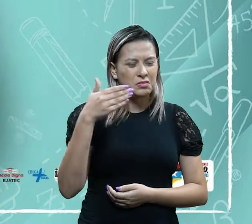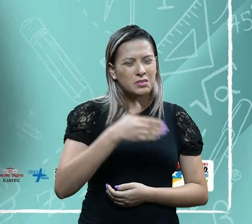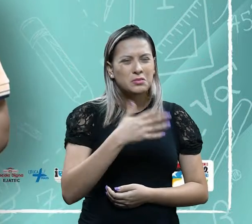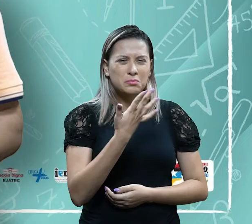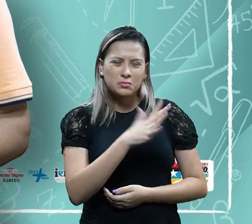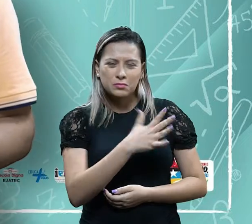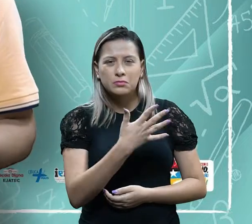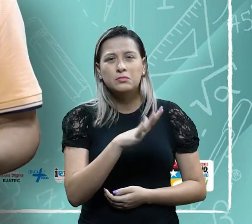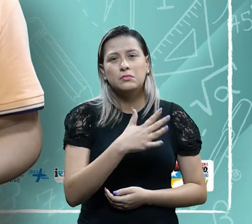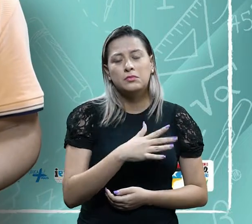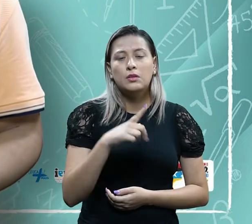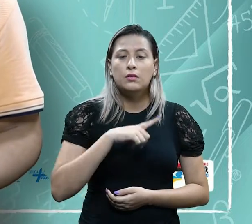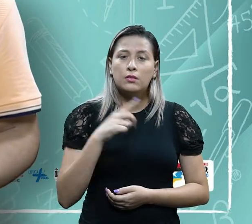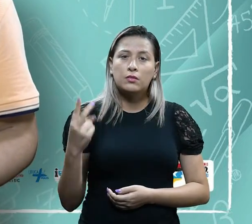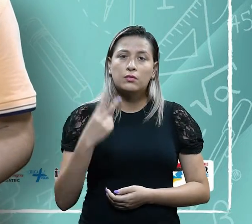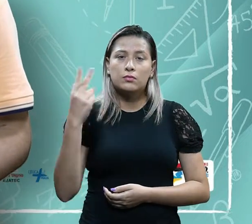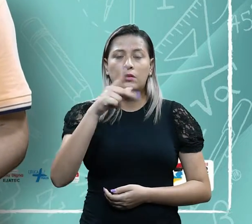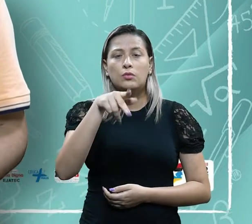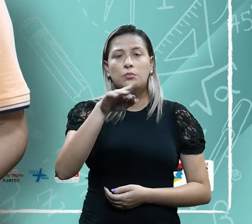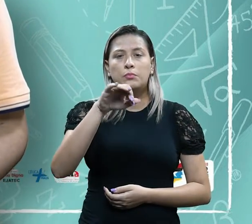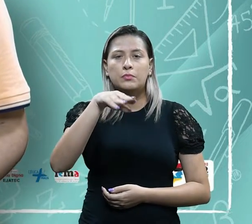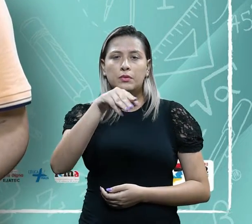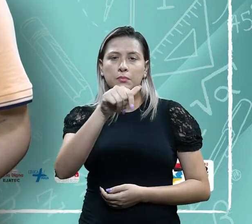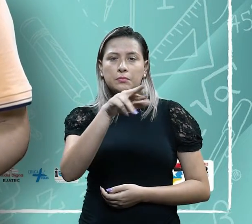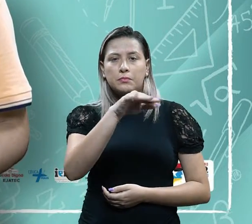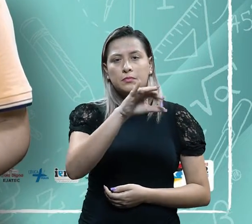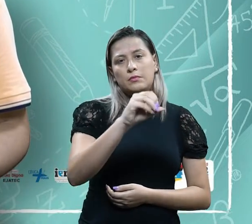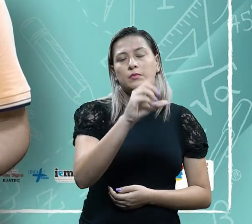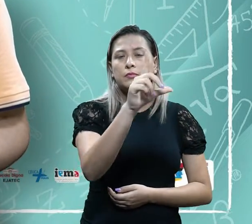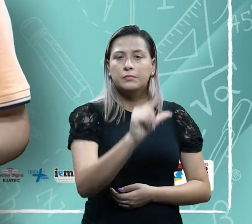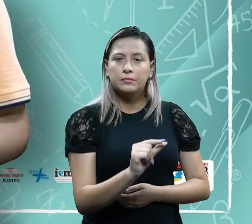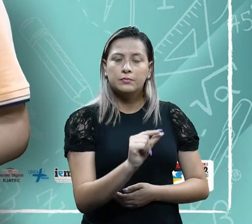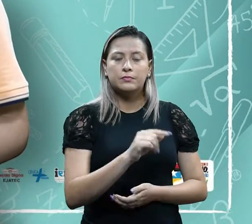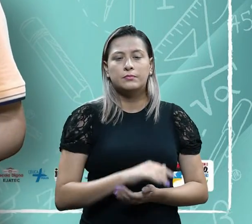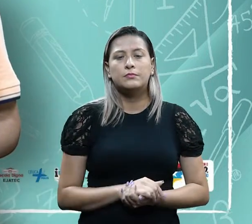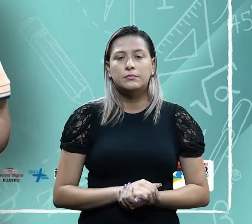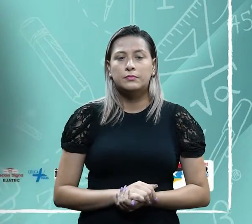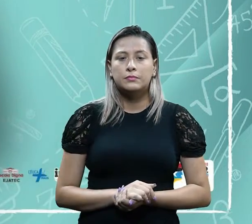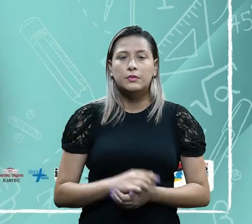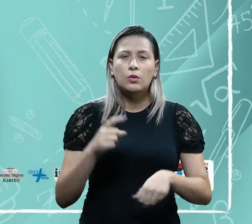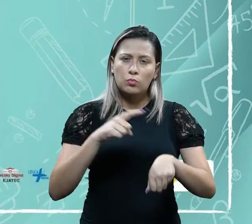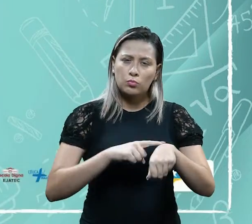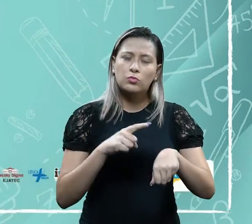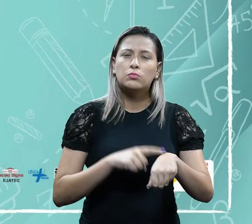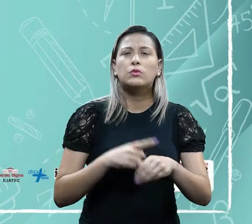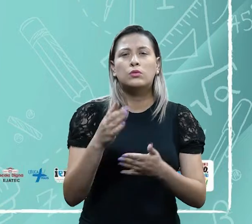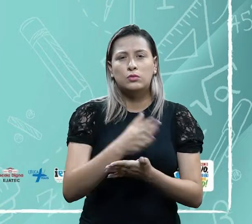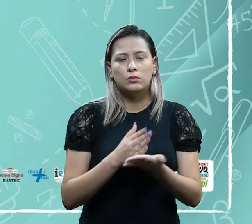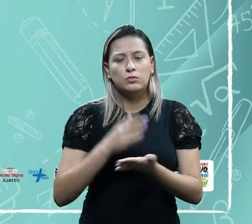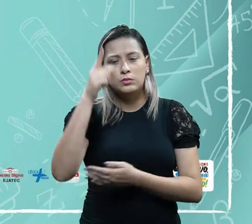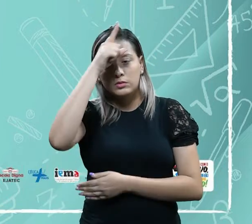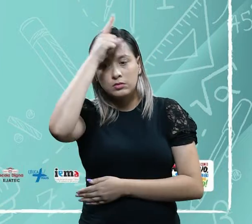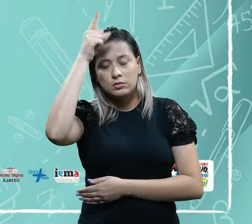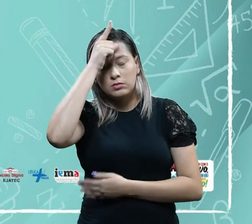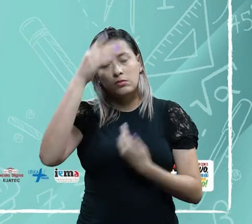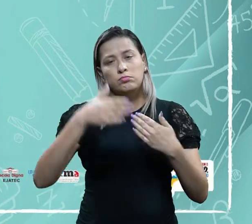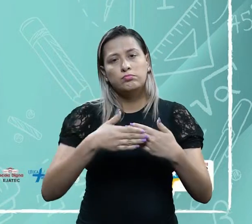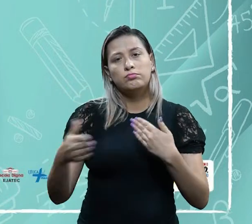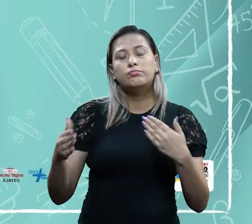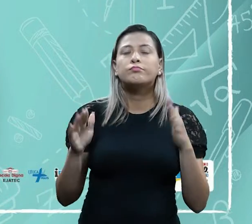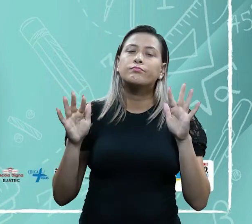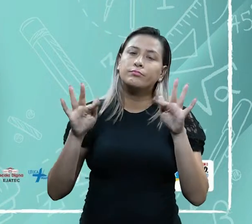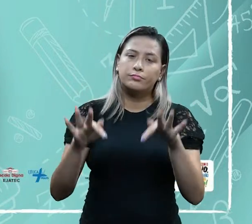né? Eles tiveram seu valor primário reduzido, ou seja, eles foram em algum momento criados, cumpriram a